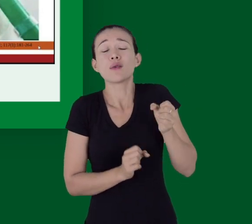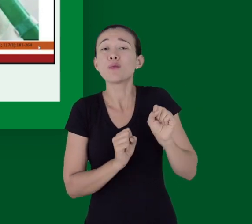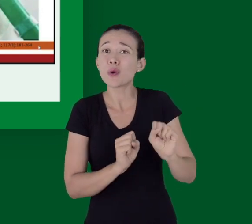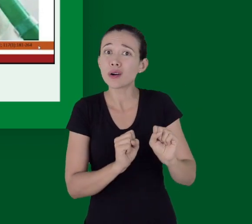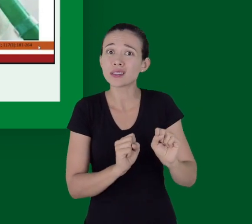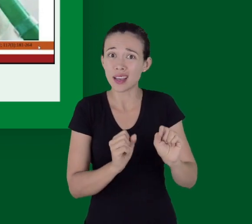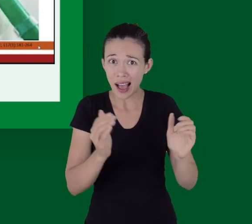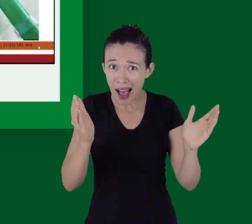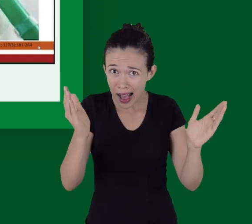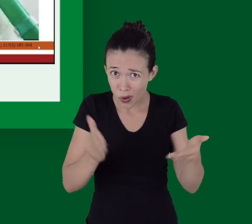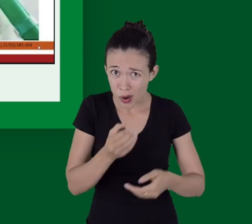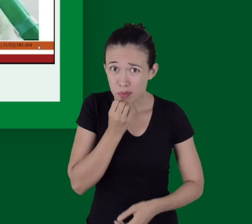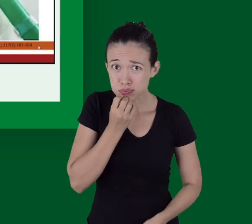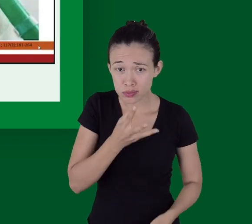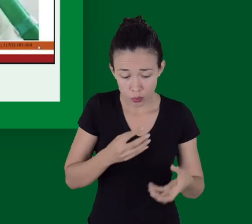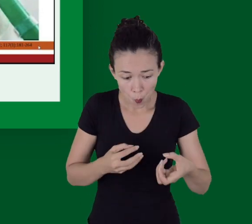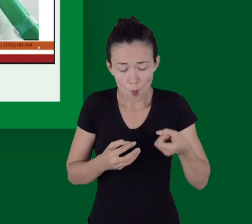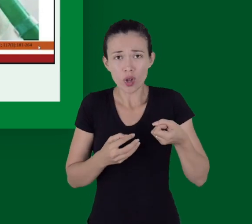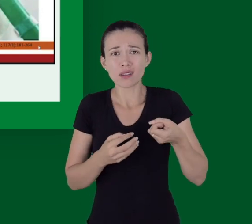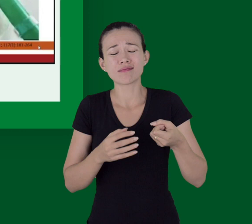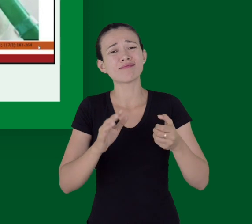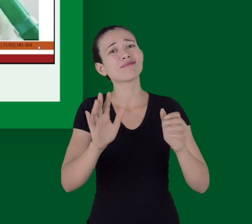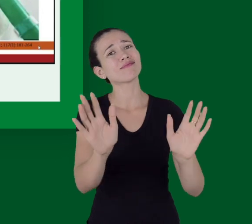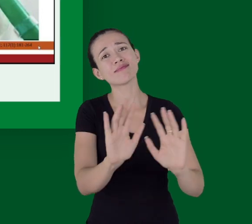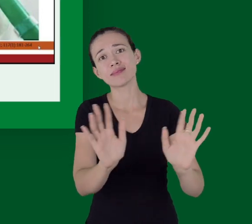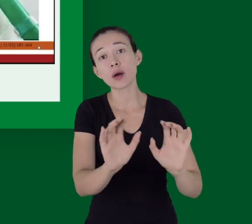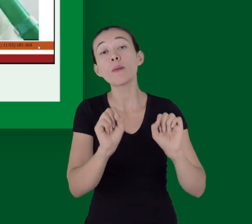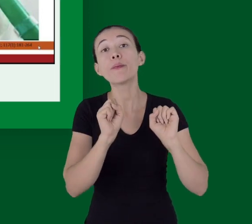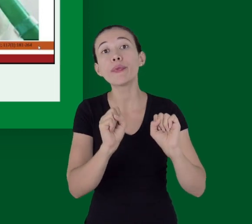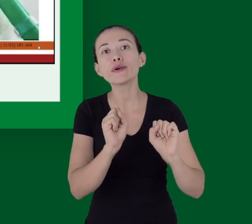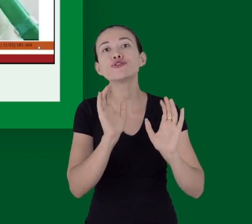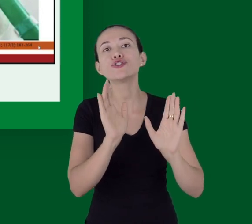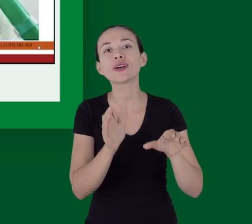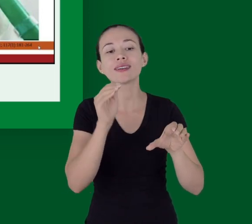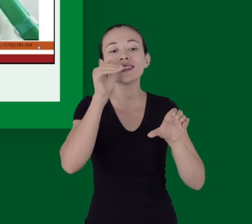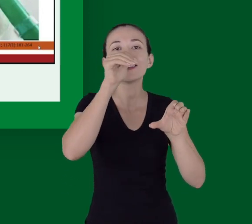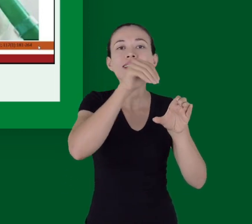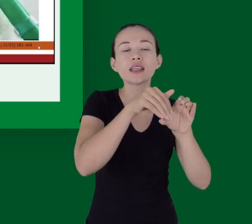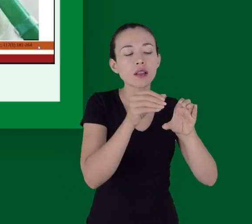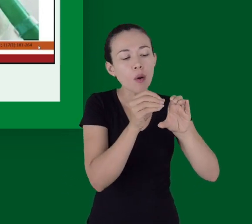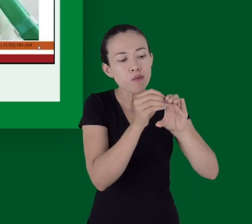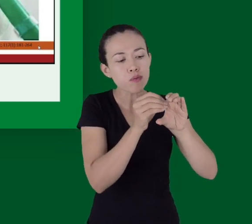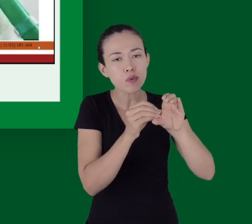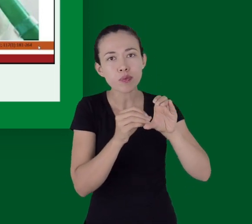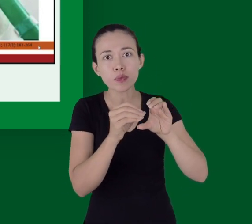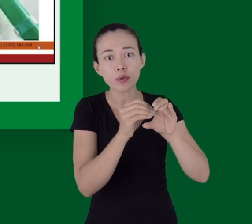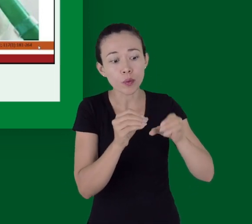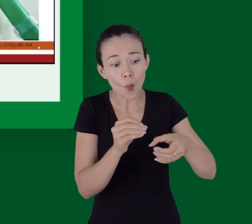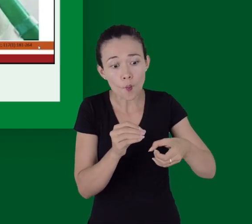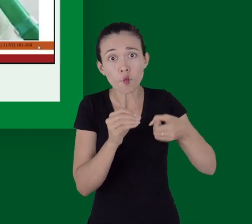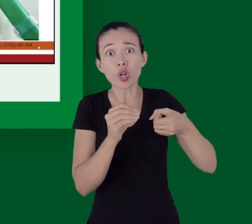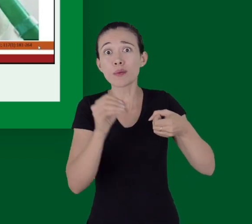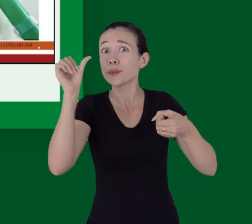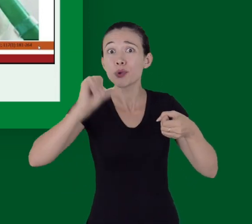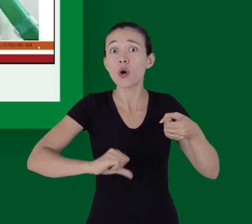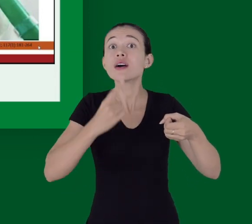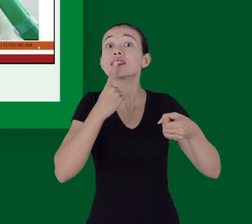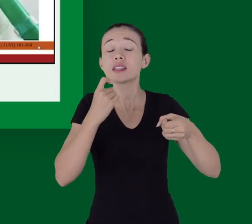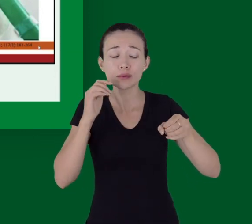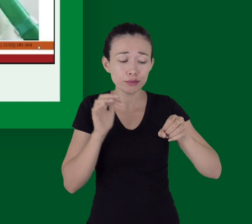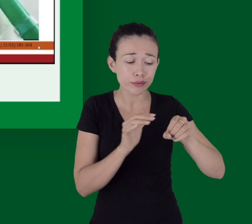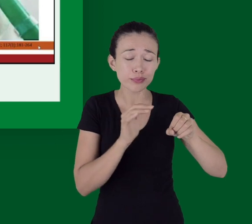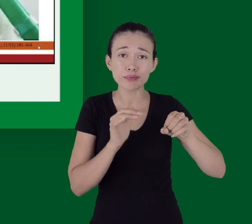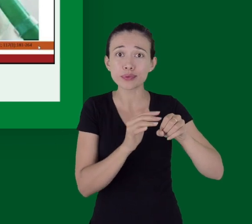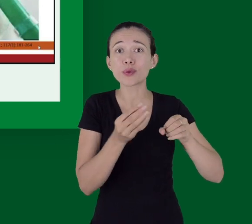que o paciente está infartando, que pode estar com uma artéria obstruída, e você fizer vasoconstrição, vai obstruir mais